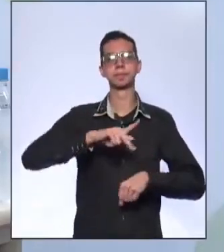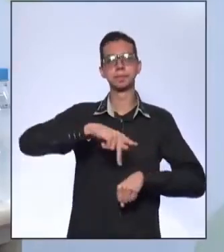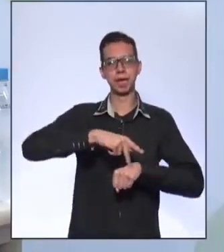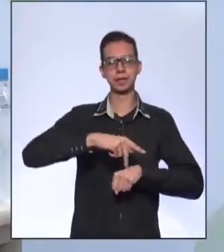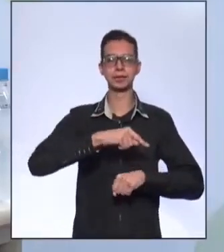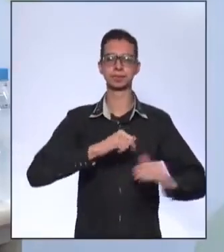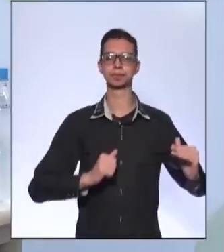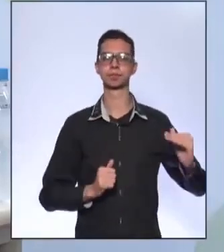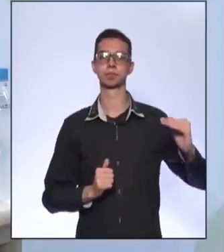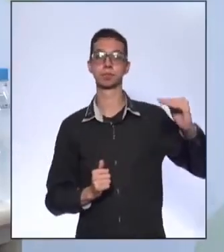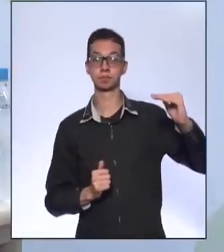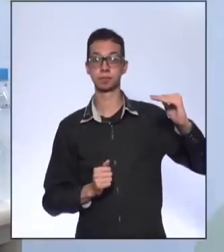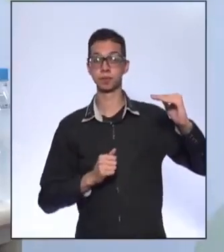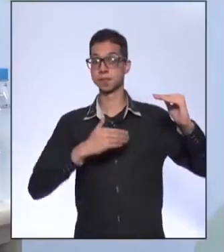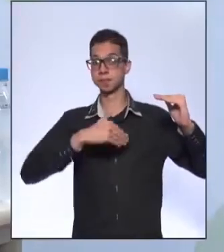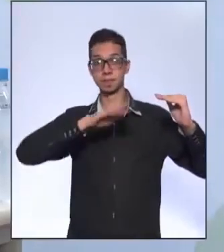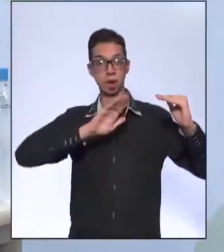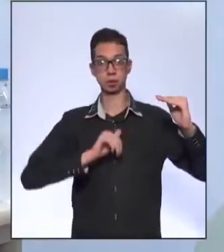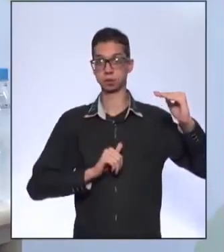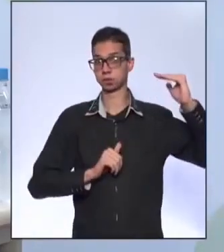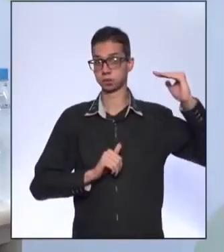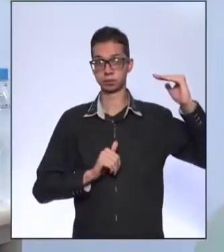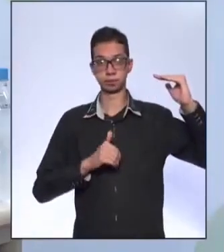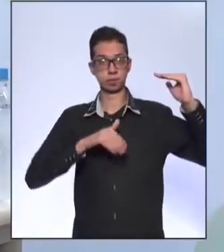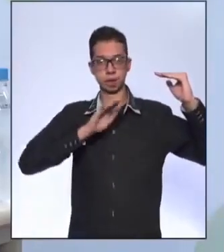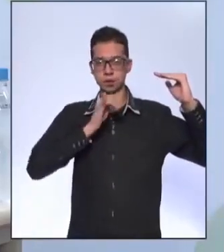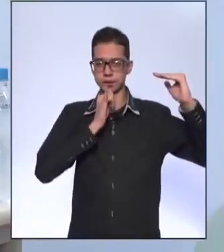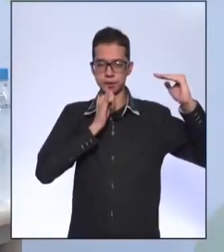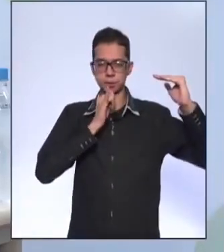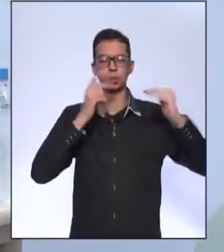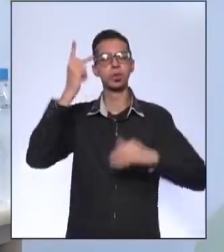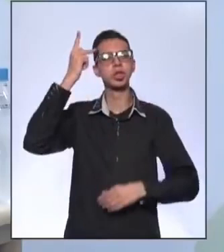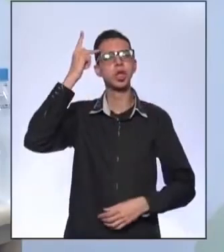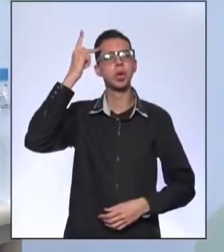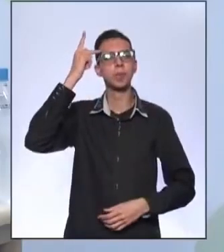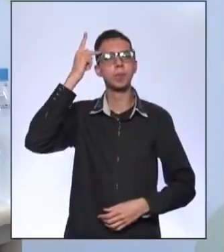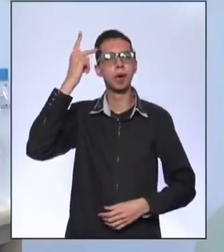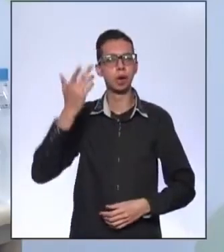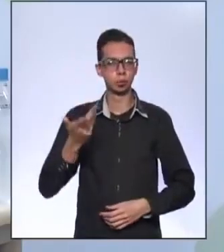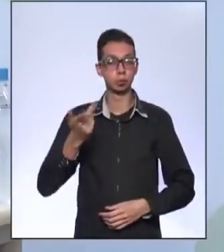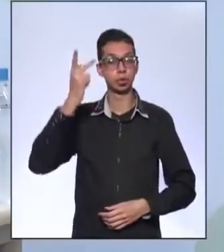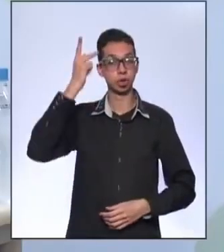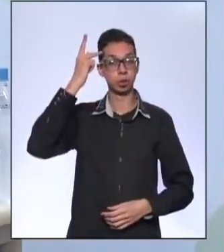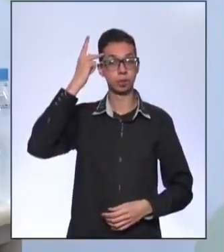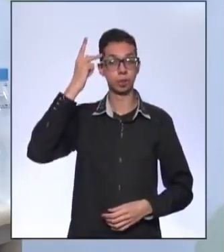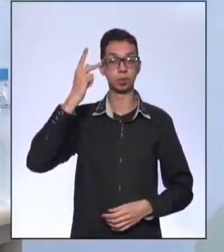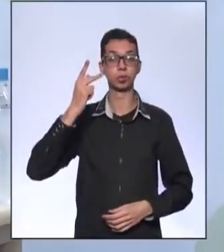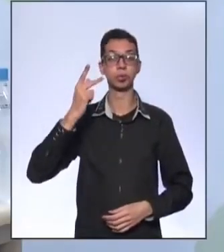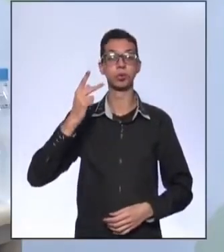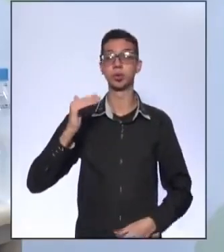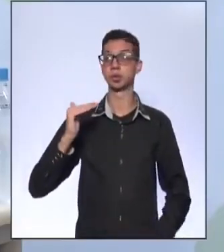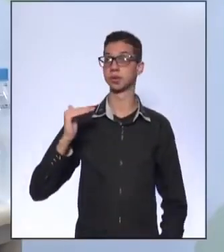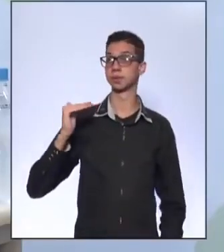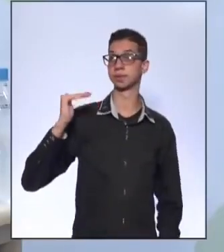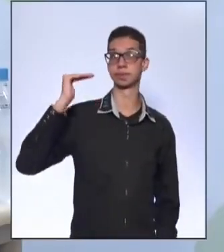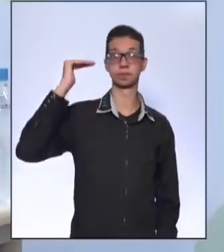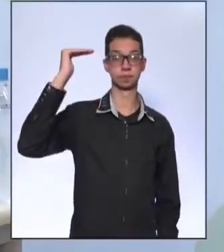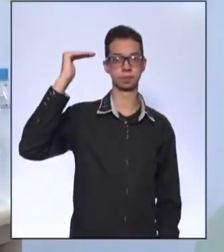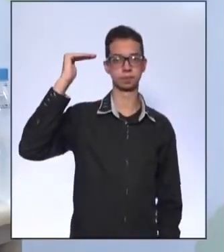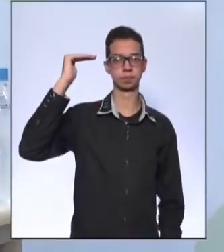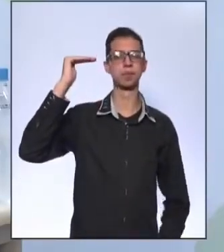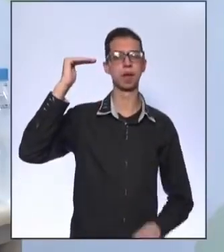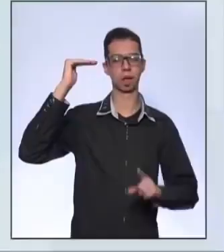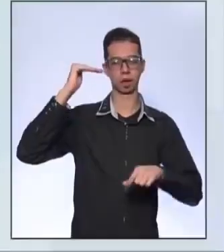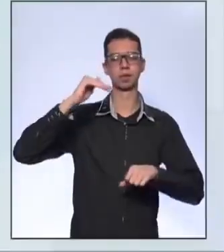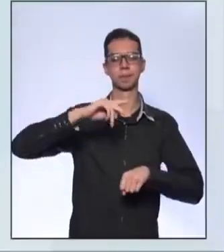país tá então é o caso por exemplo de São Paulo tá então o São Paulo está no nível a ele é considerado a grande metrópole